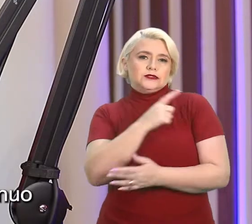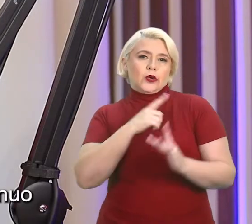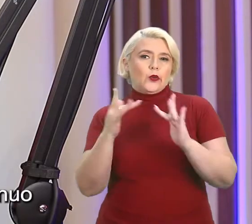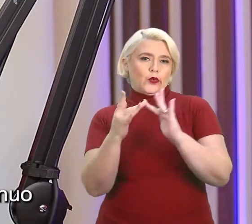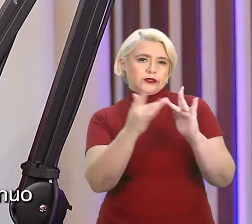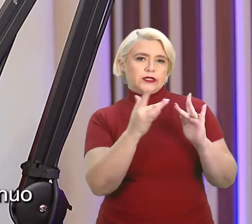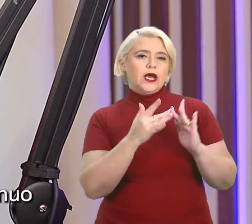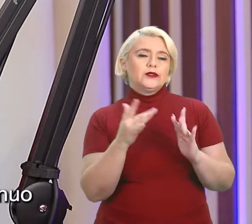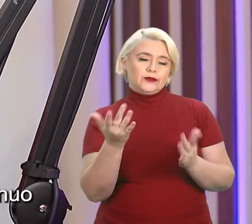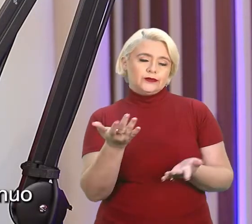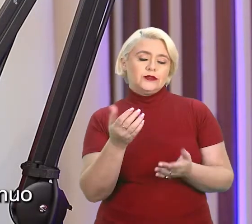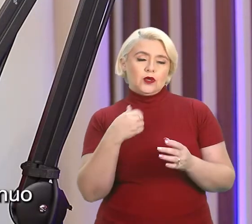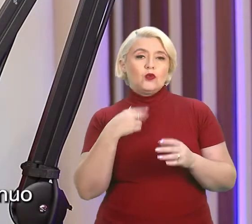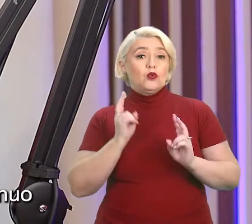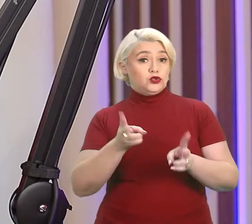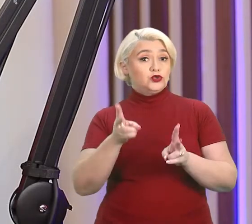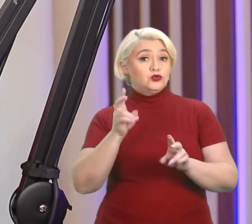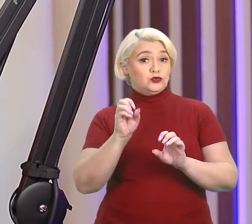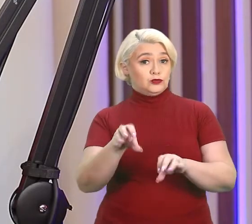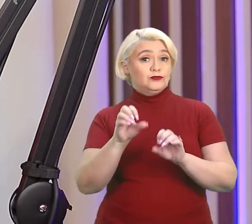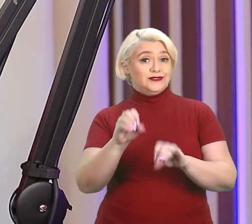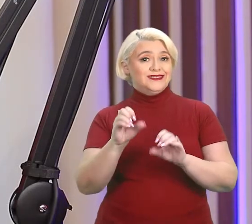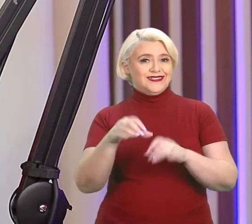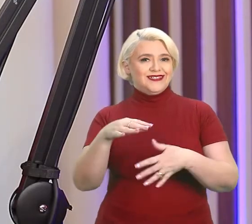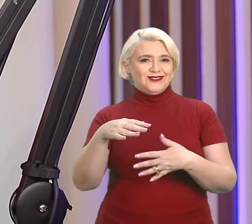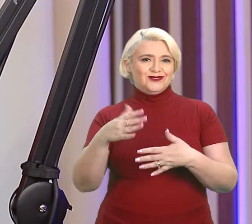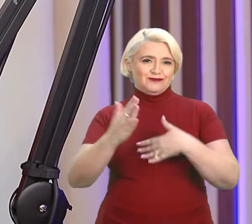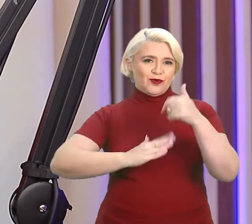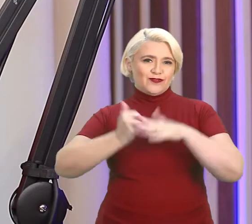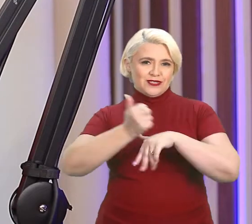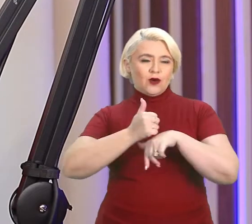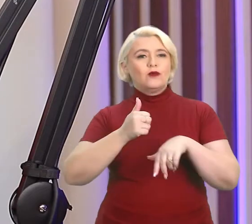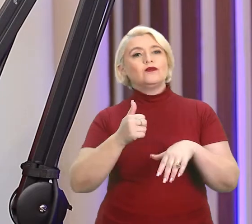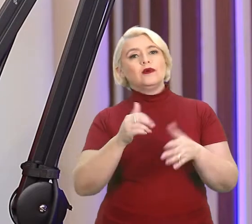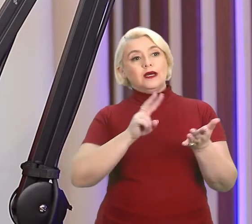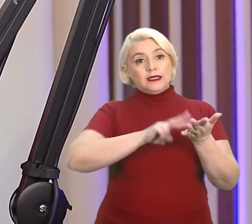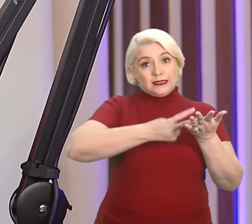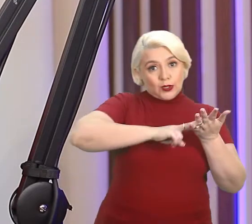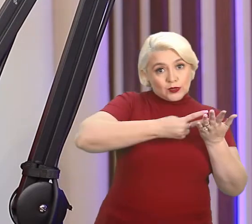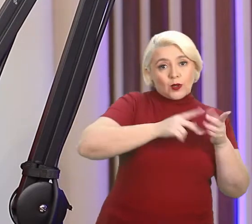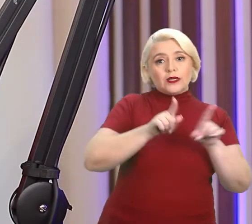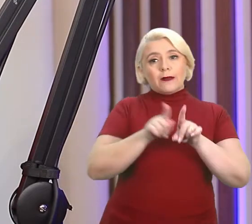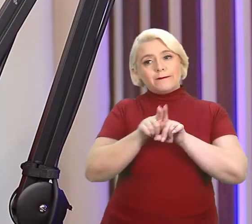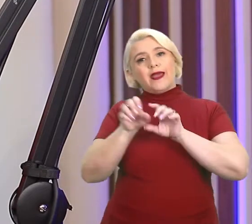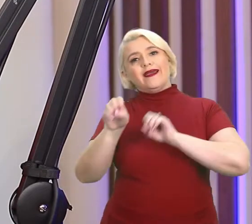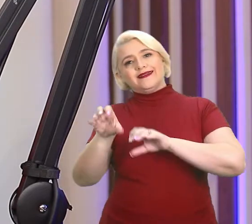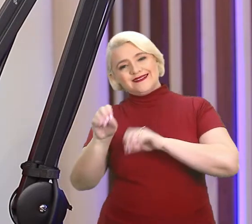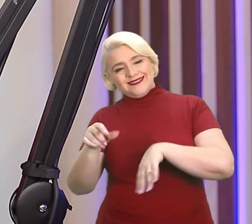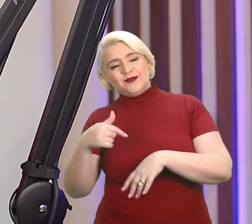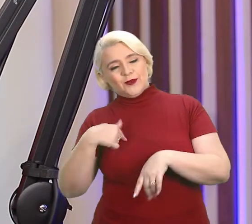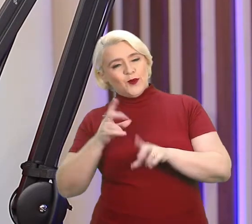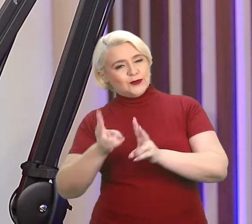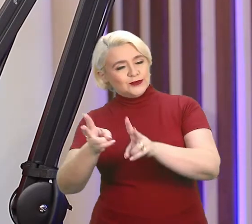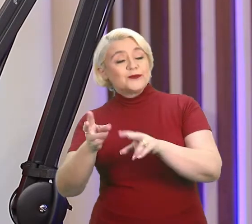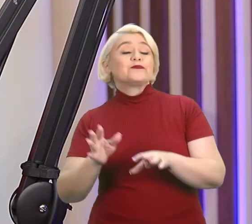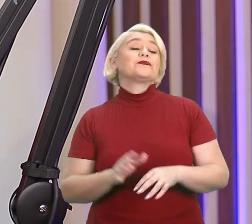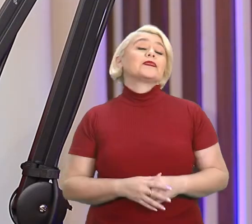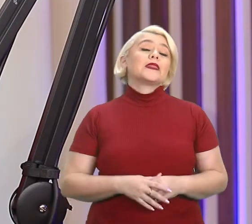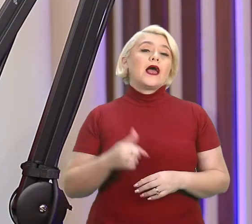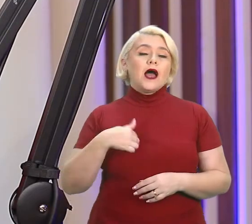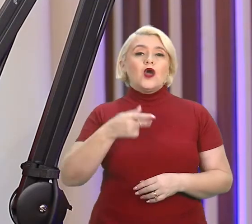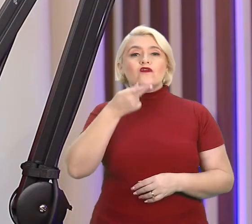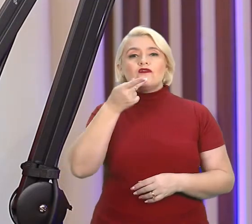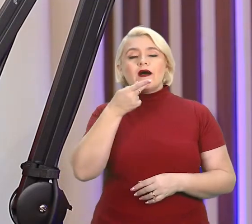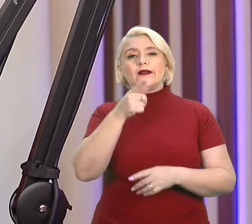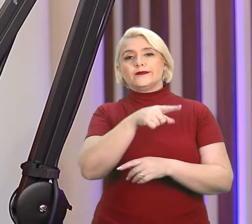contato porque eu continuo na profissão, tanto na tradução quanto no ensino, né? E aí, hoje eu